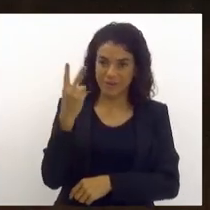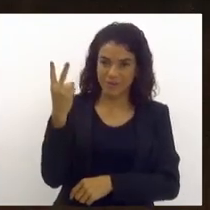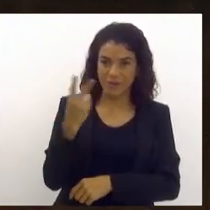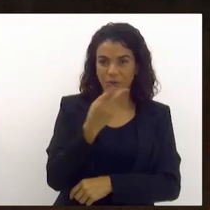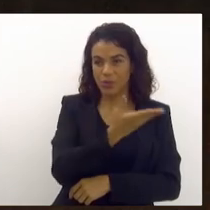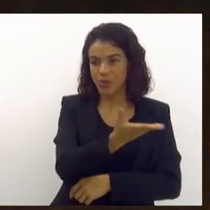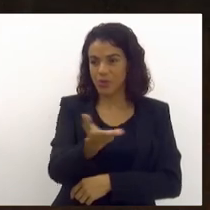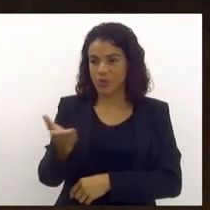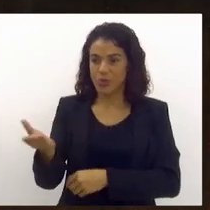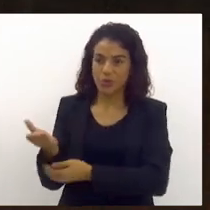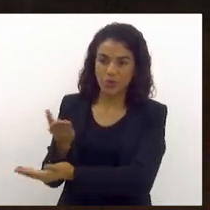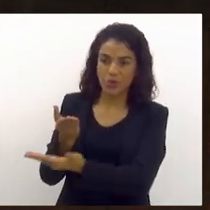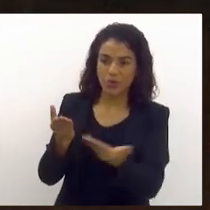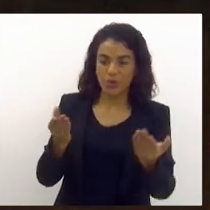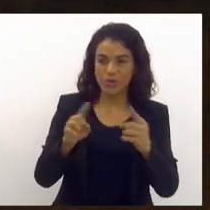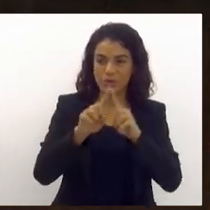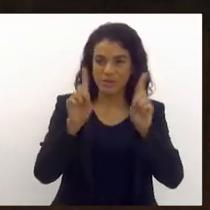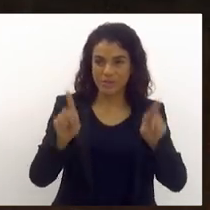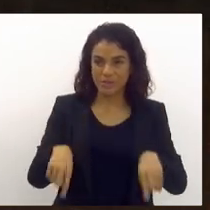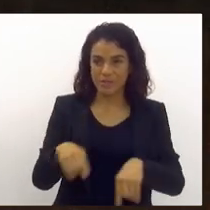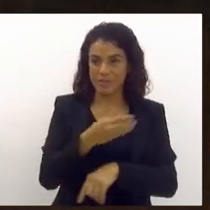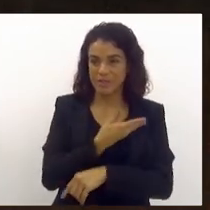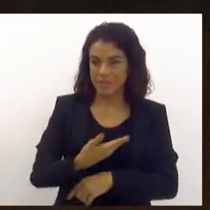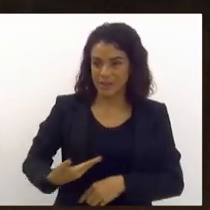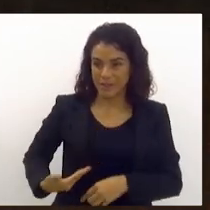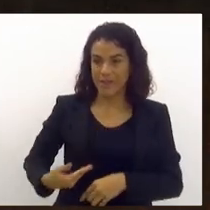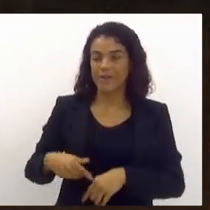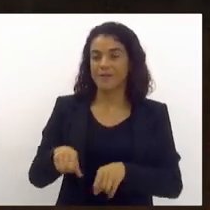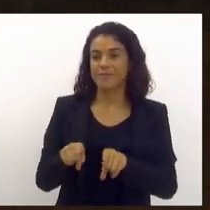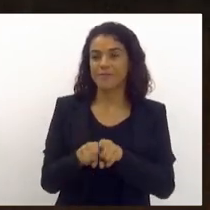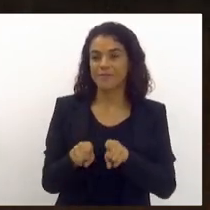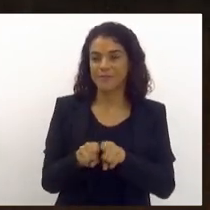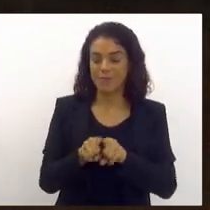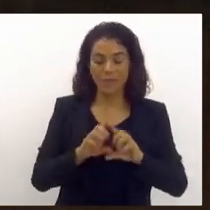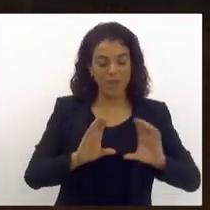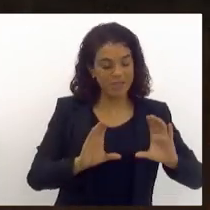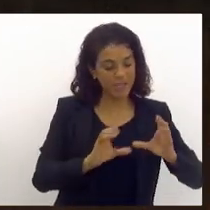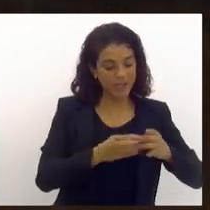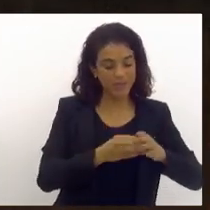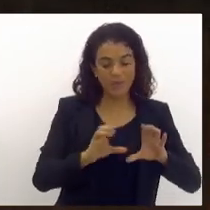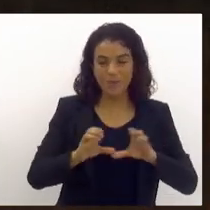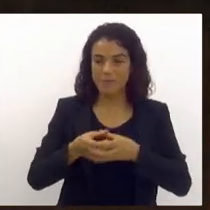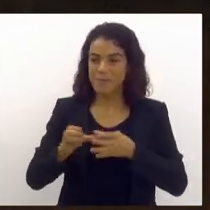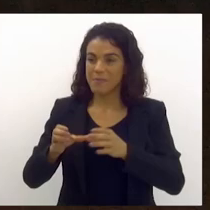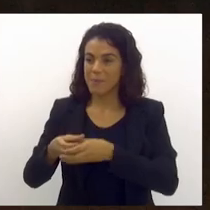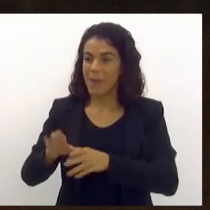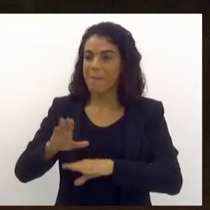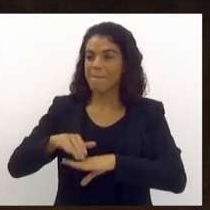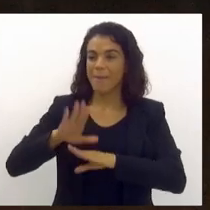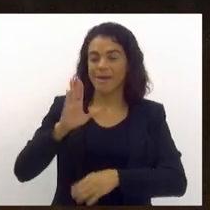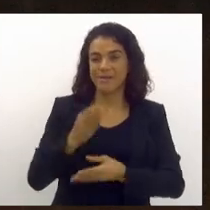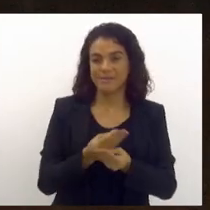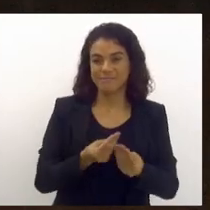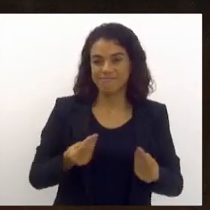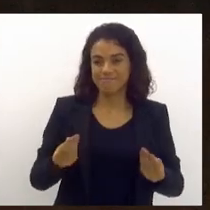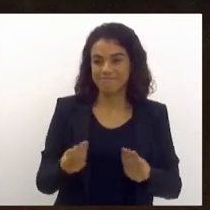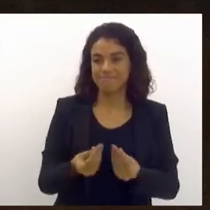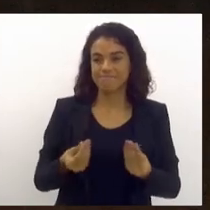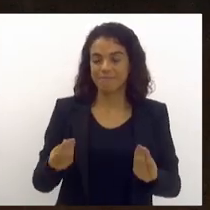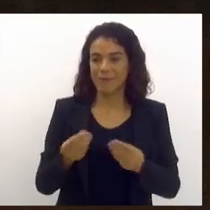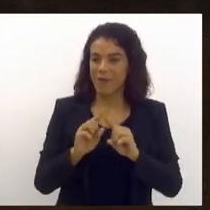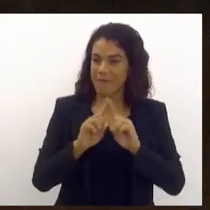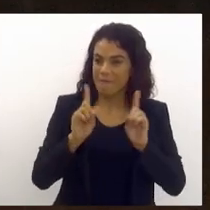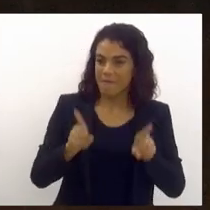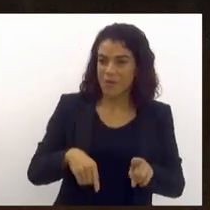todas e todos os servidores públicos, especialmente essas categorias mais sensíveis que têm como